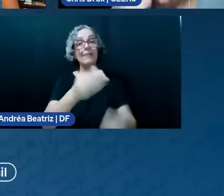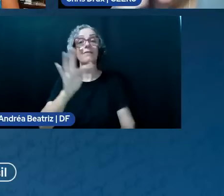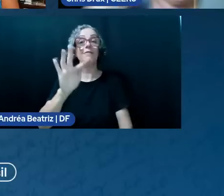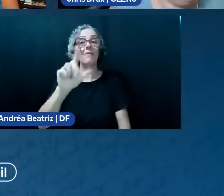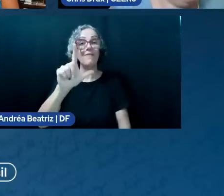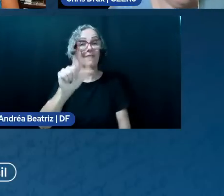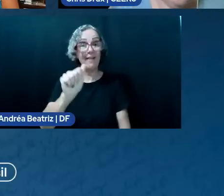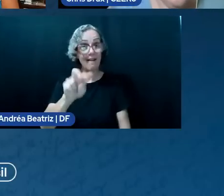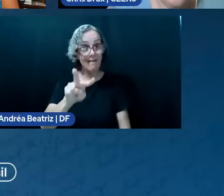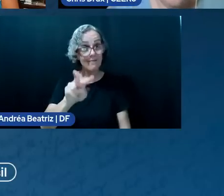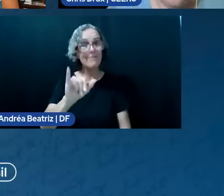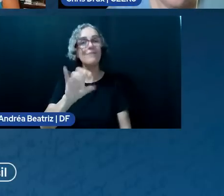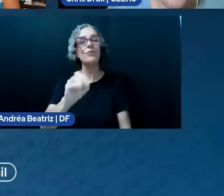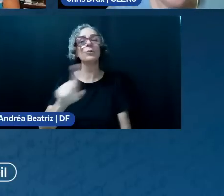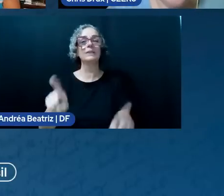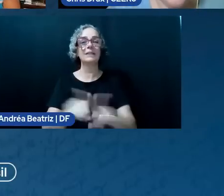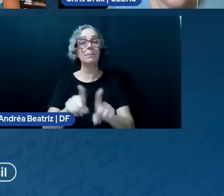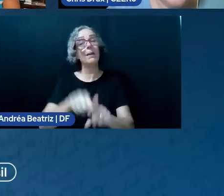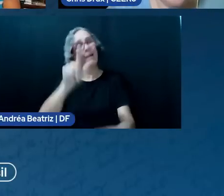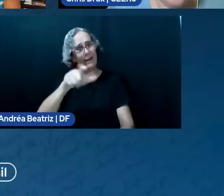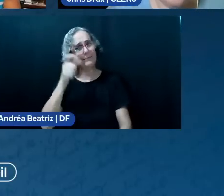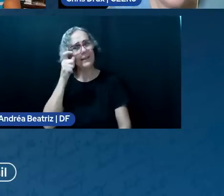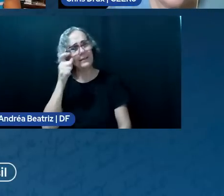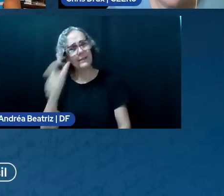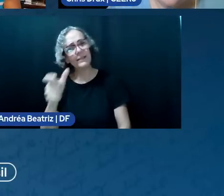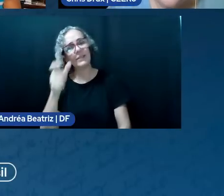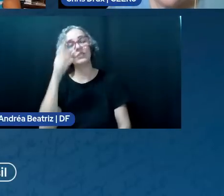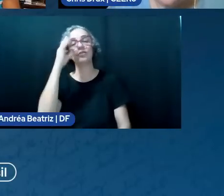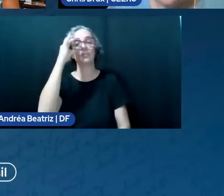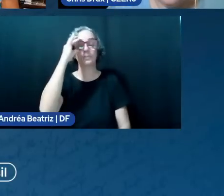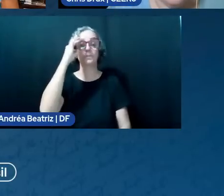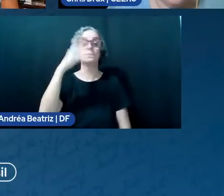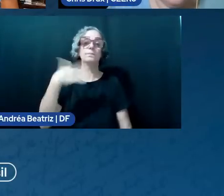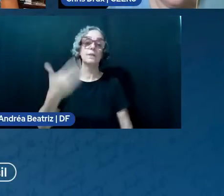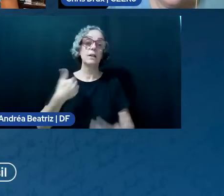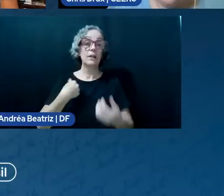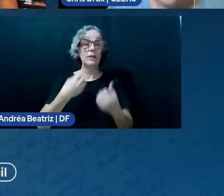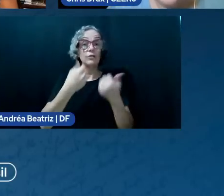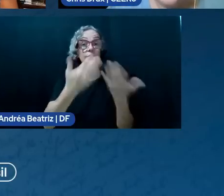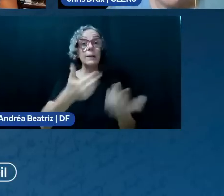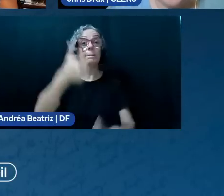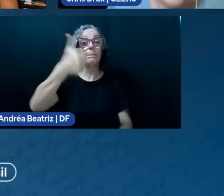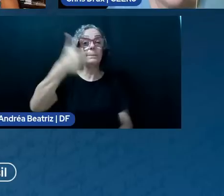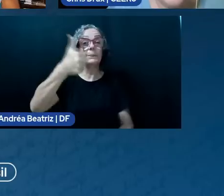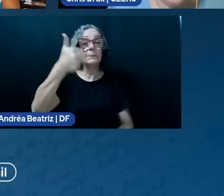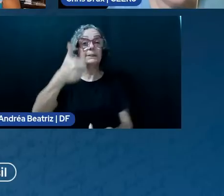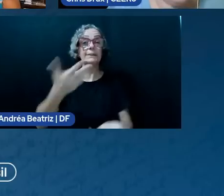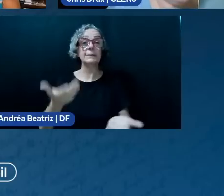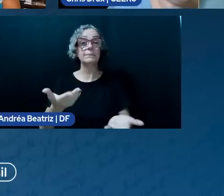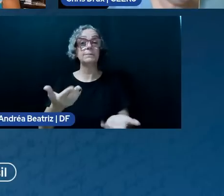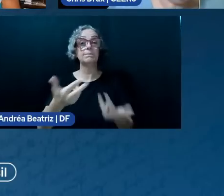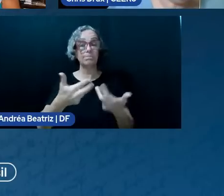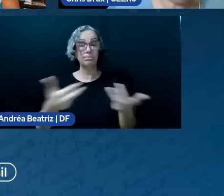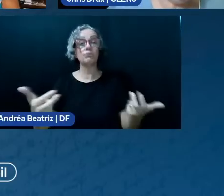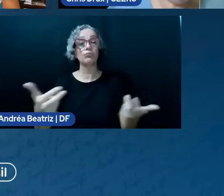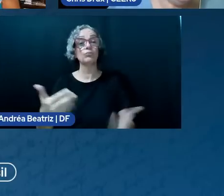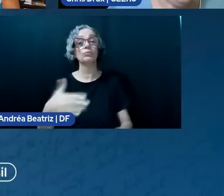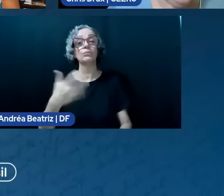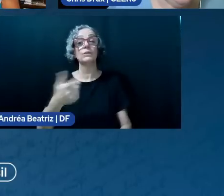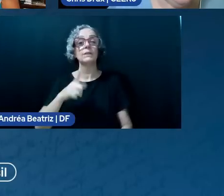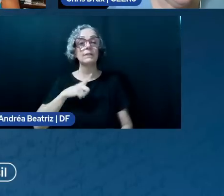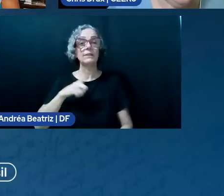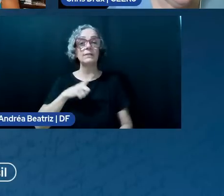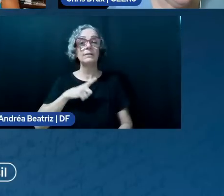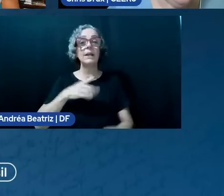muito interessante. Eu vou colocar a primeira questão para você, Flávio, e depois a gente tem uma participação aqui da